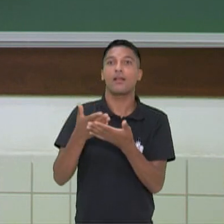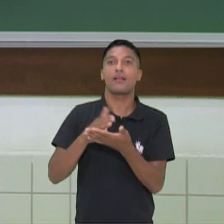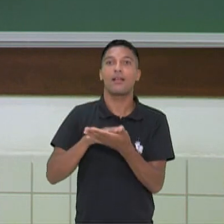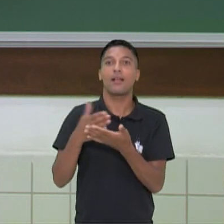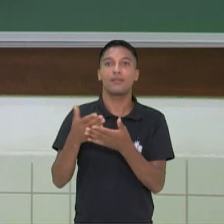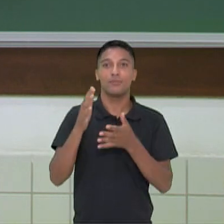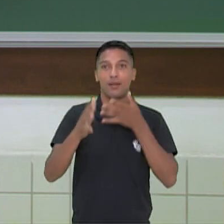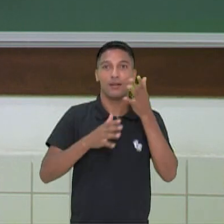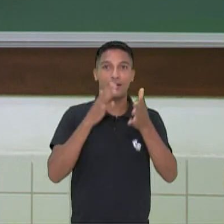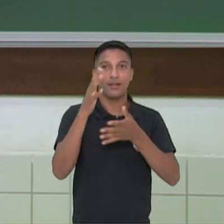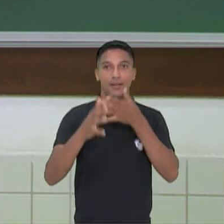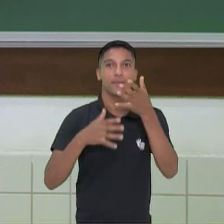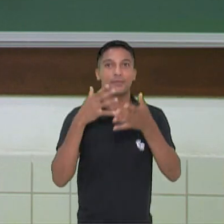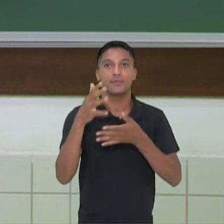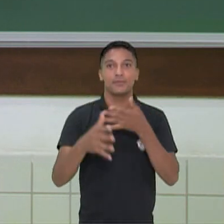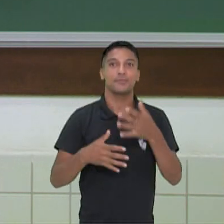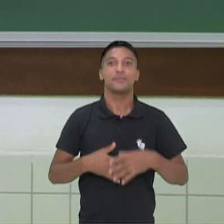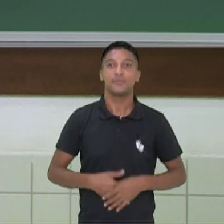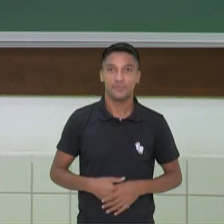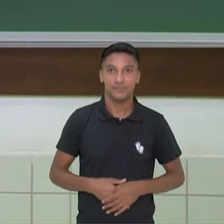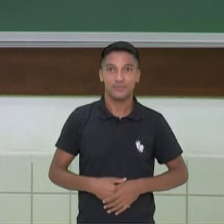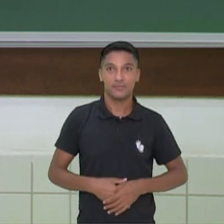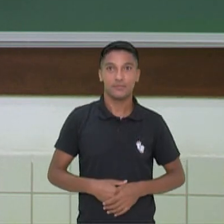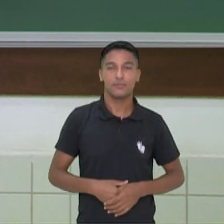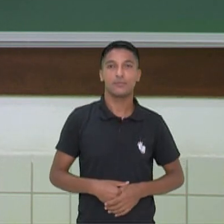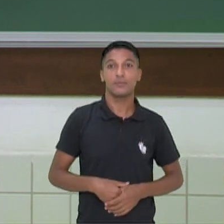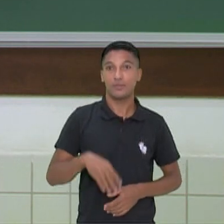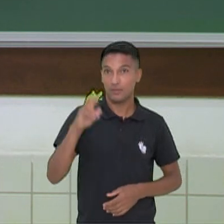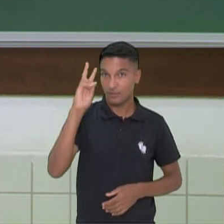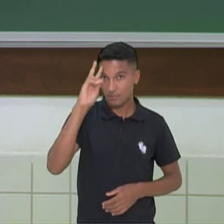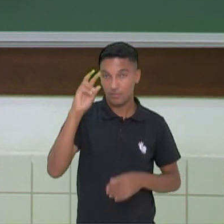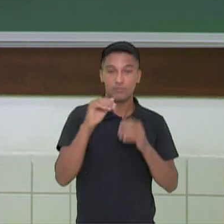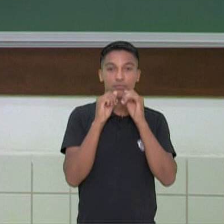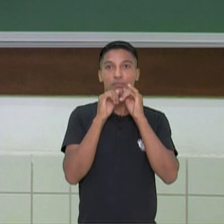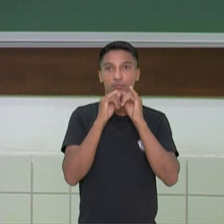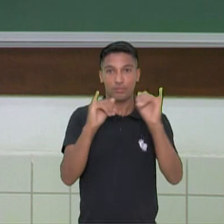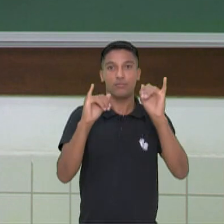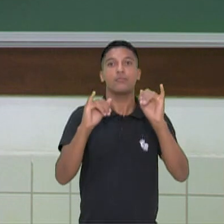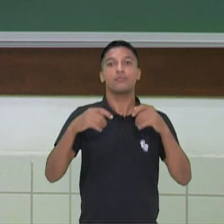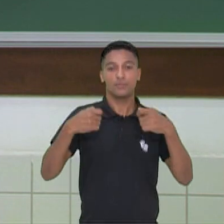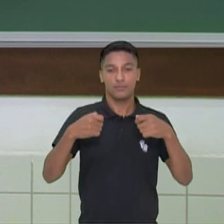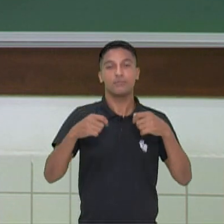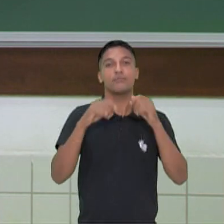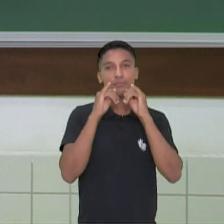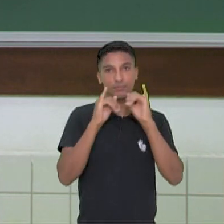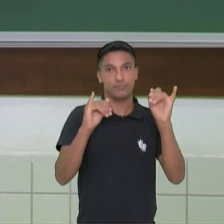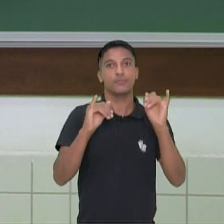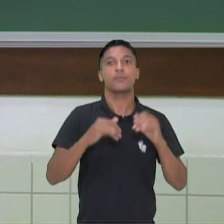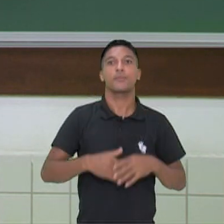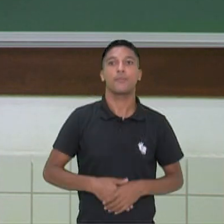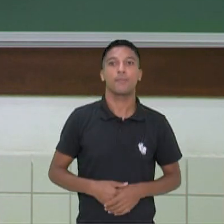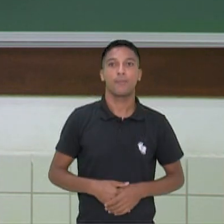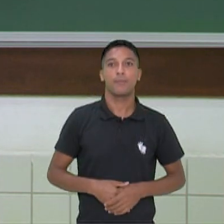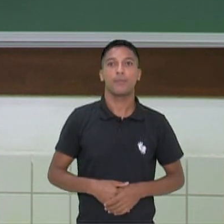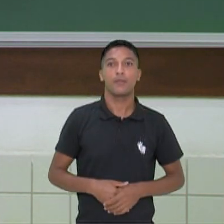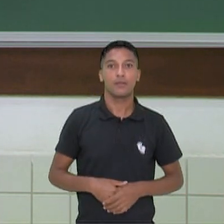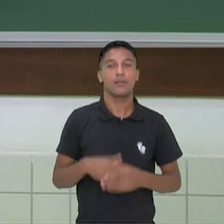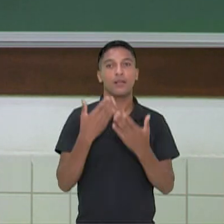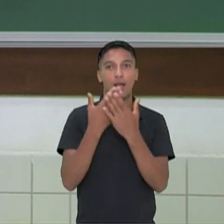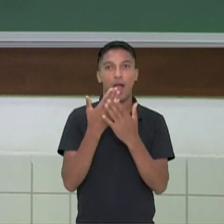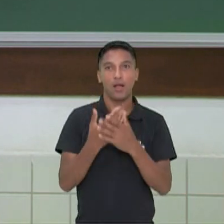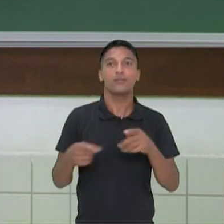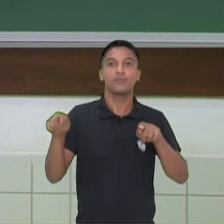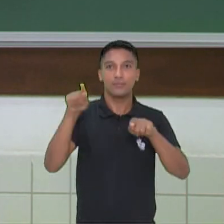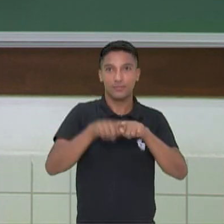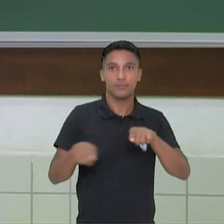nossa aula em libras e lembrando naqueles recados que nós não podemos deixar de falar toda